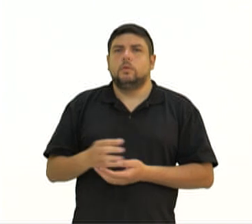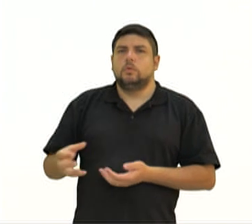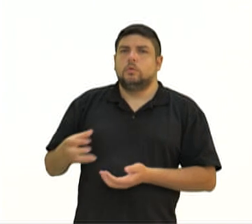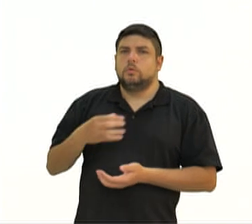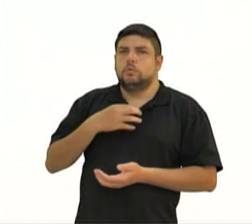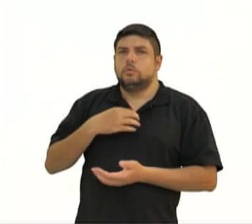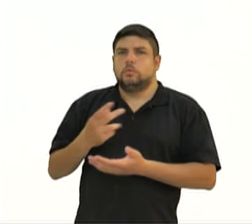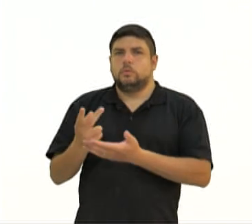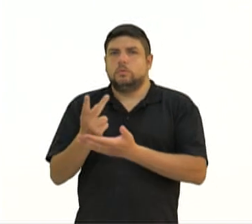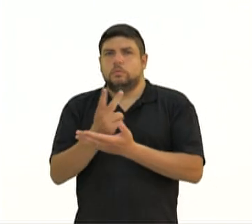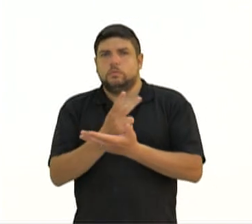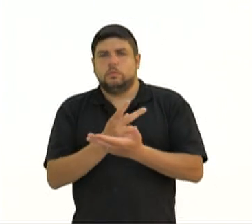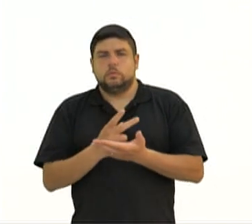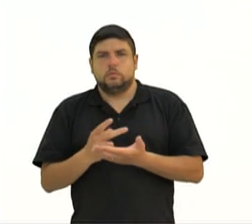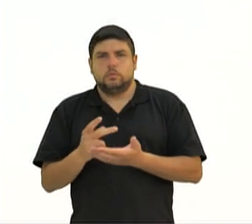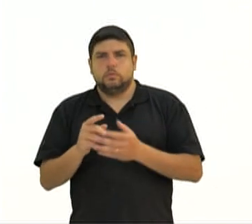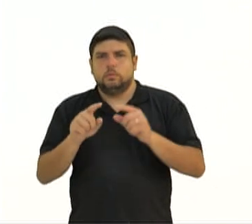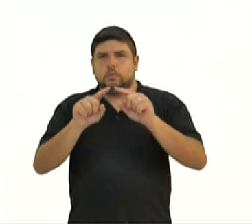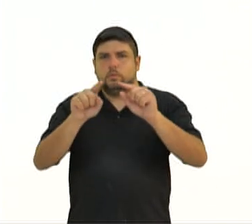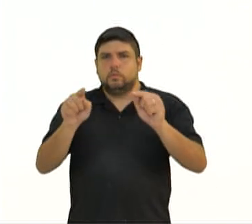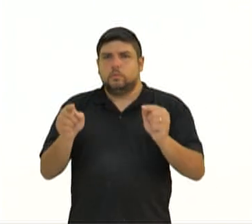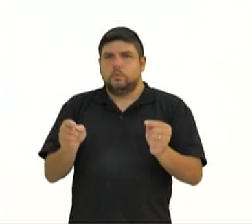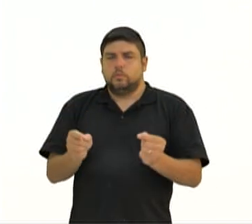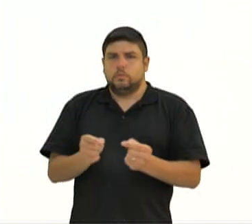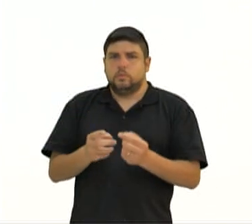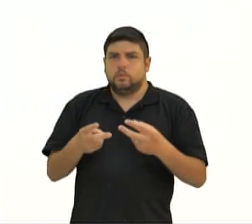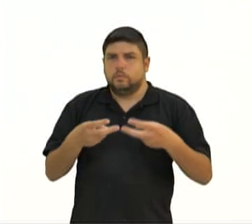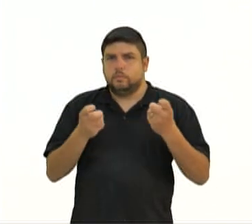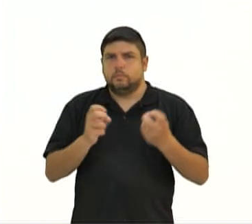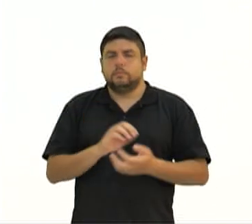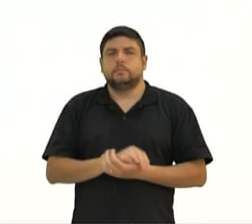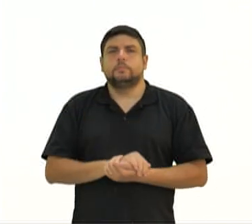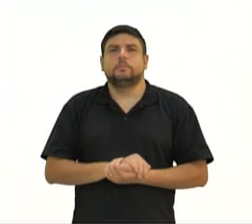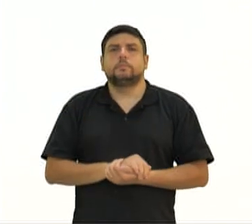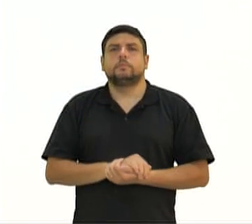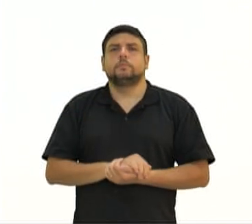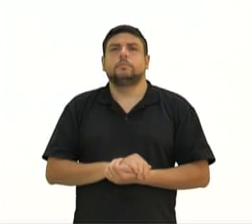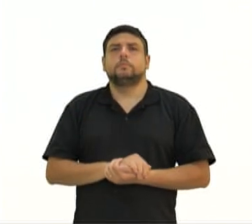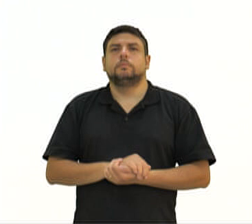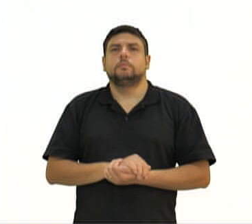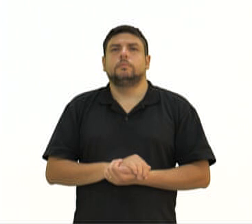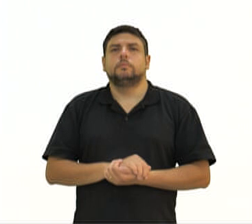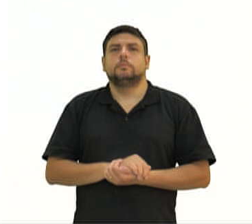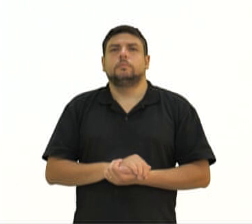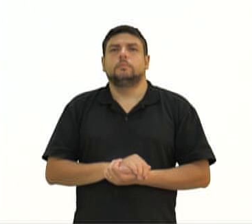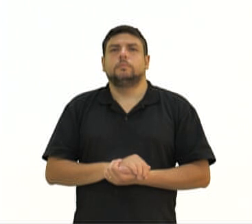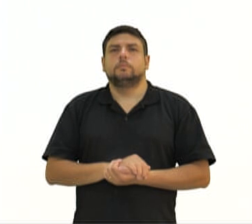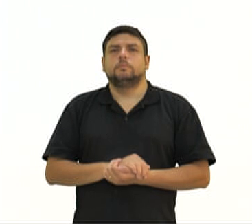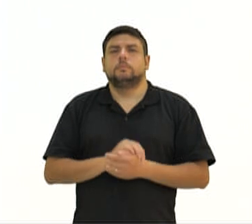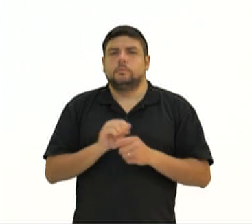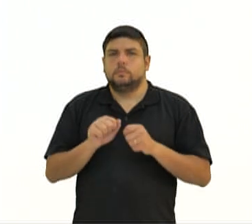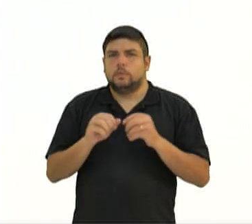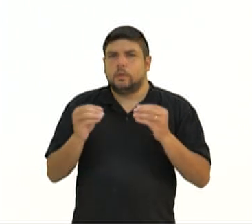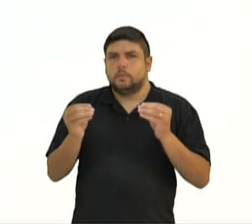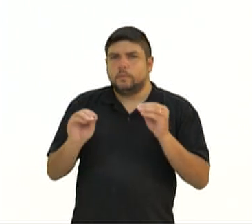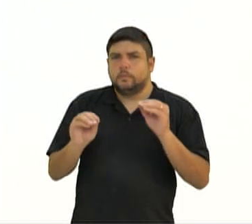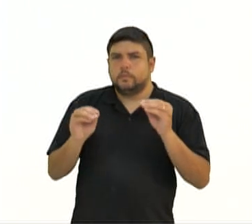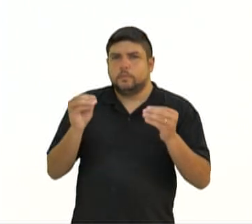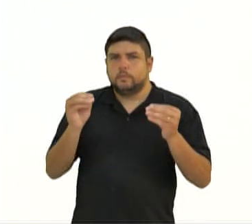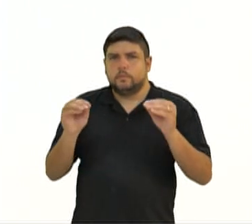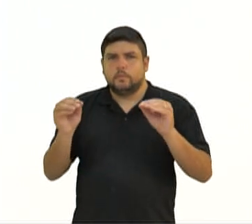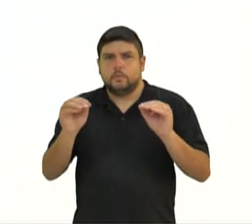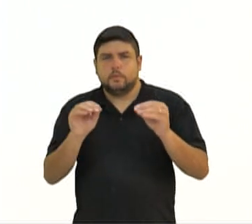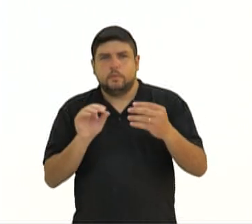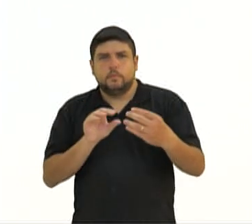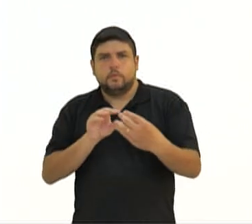desenhos circulares, né, observem ali, os apliques, né, que